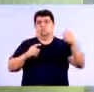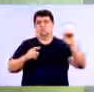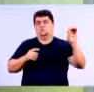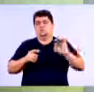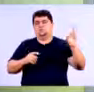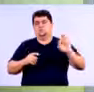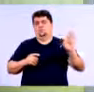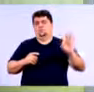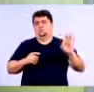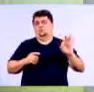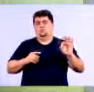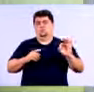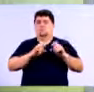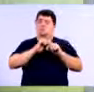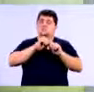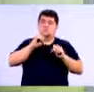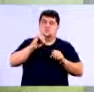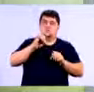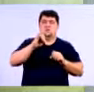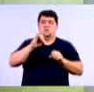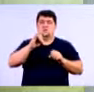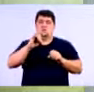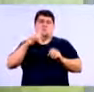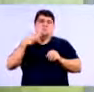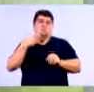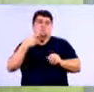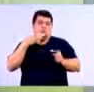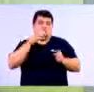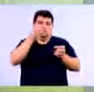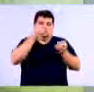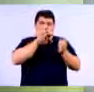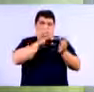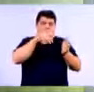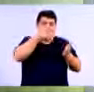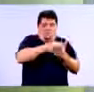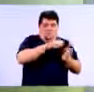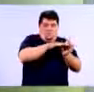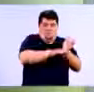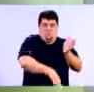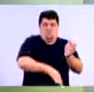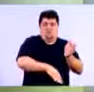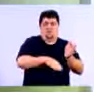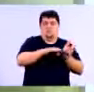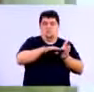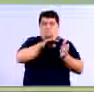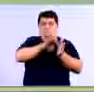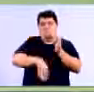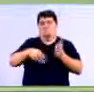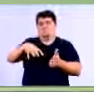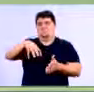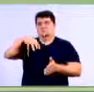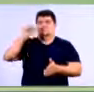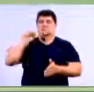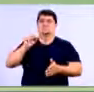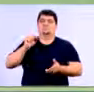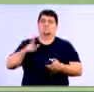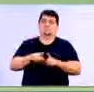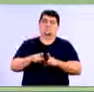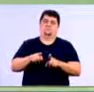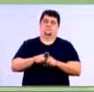100%. Quanto menos o banco paga desse indexador, significa que menos você ganha de rentabilidade.